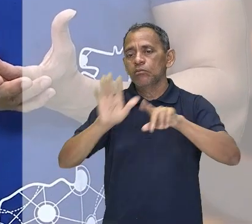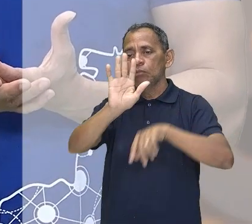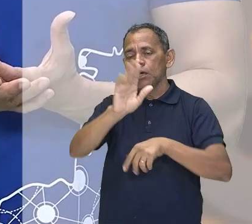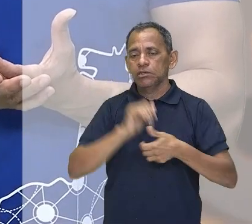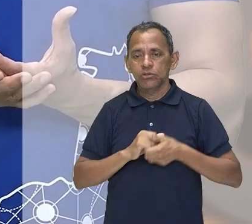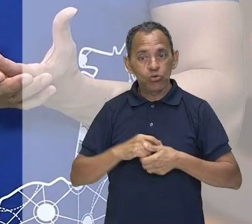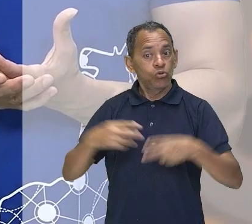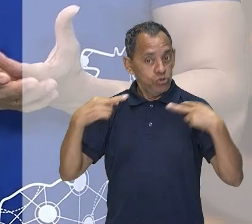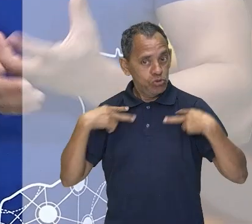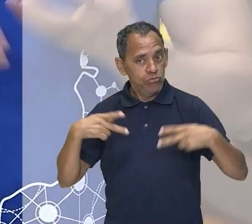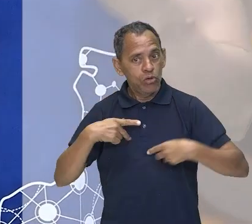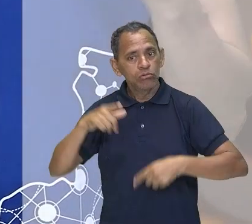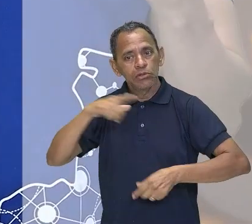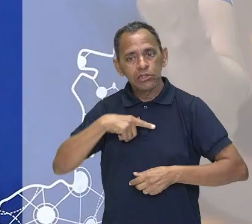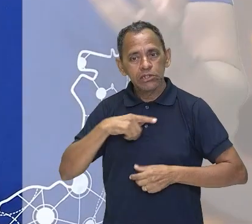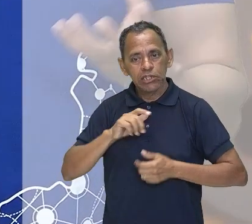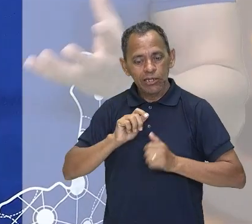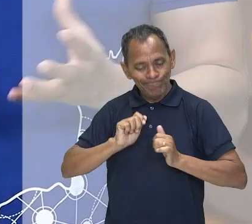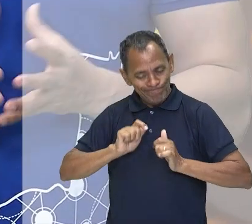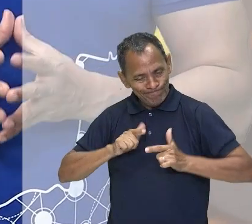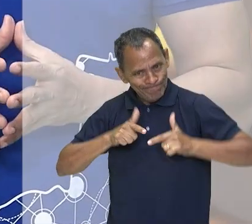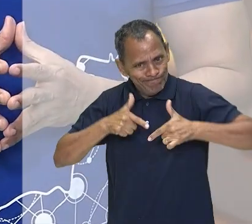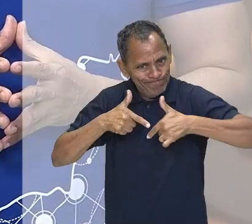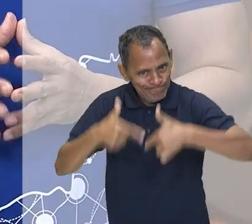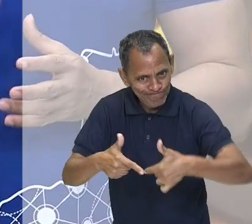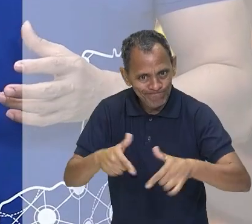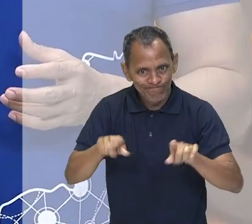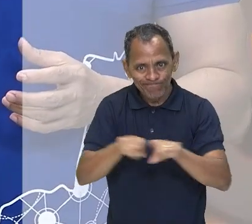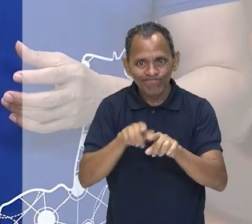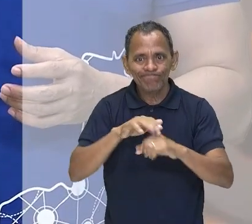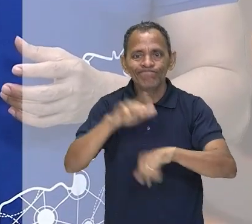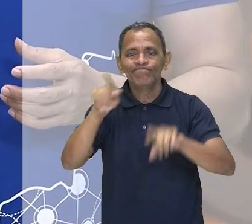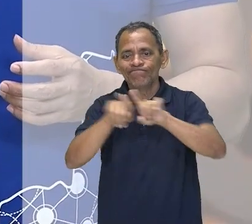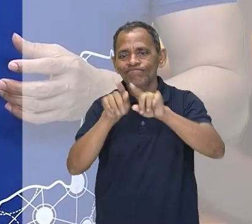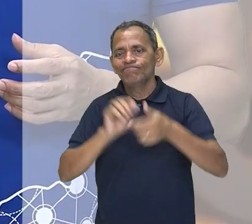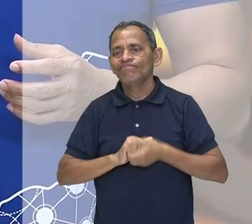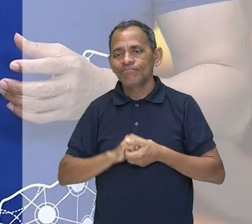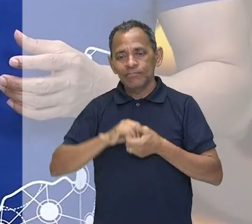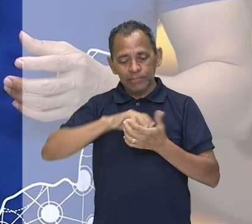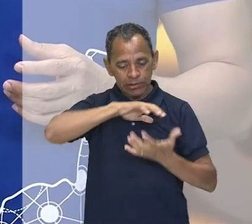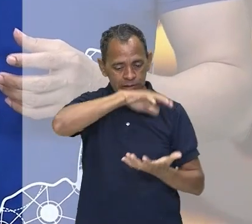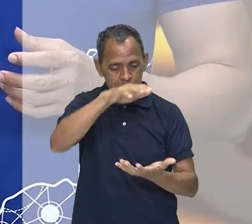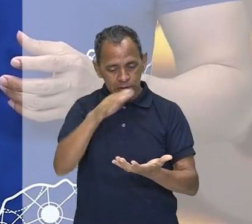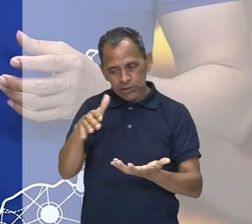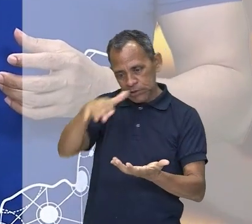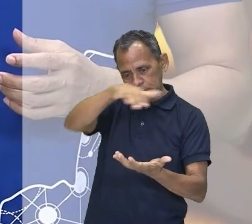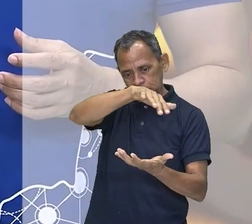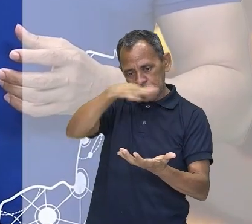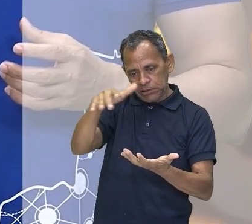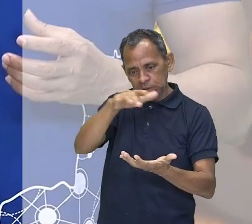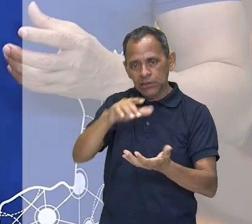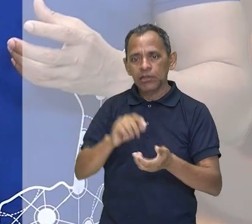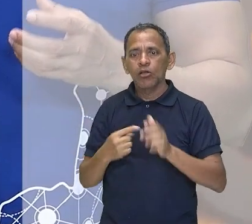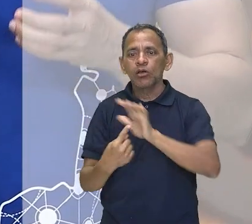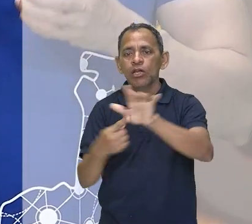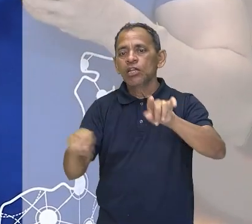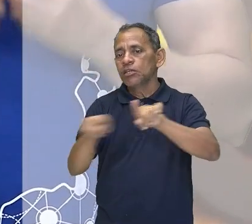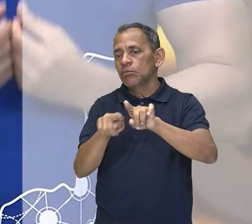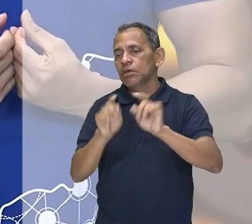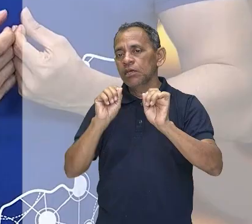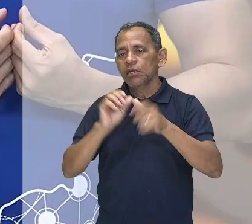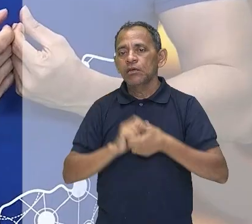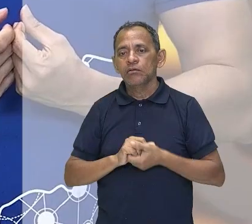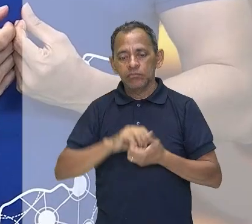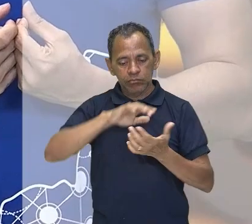ali a quantidade de gases do efeito estufa na atmosfera, tá? Destaco também para vocês que o efeito estufa é de